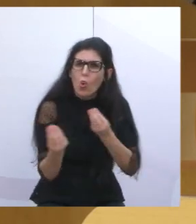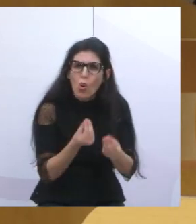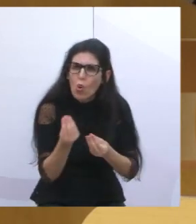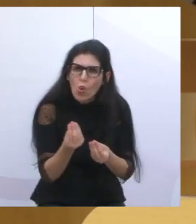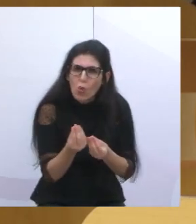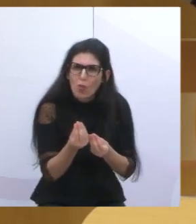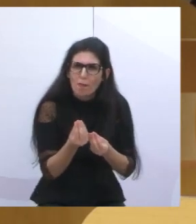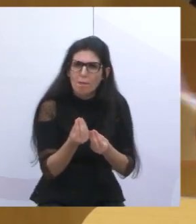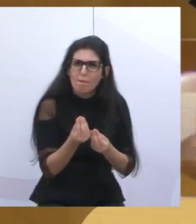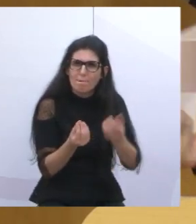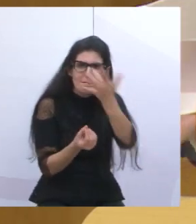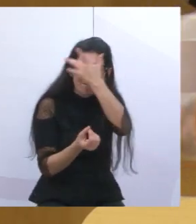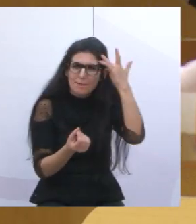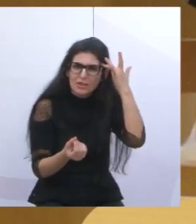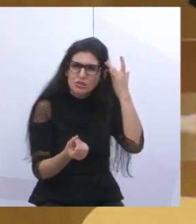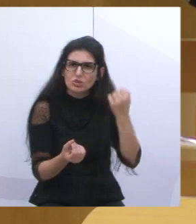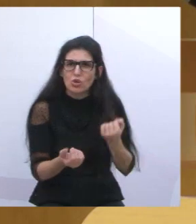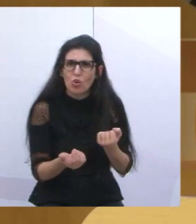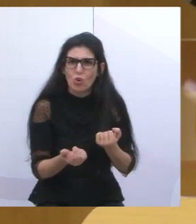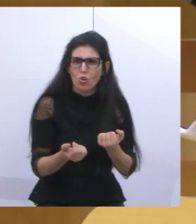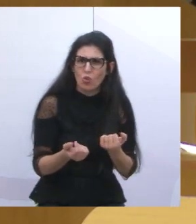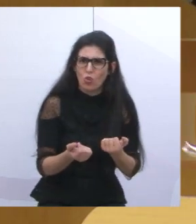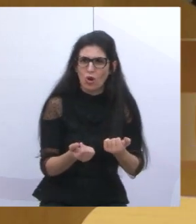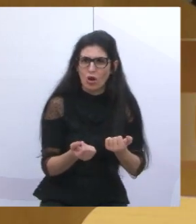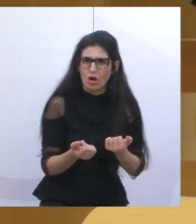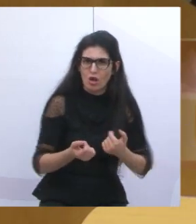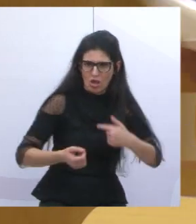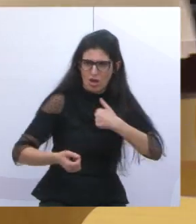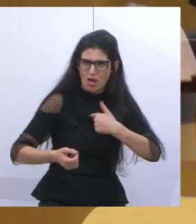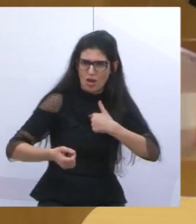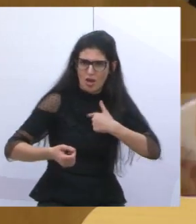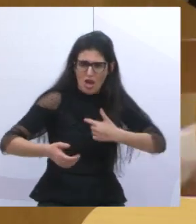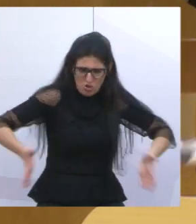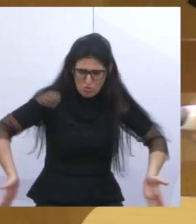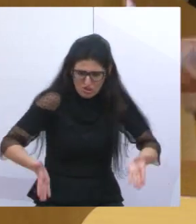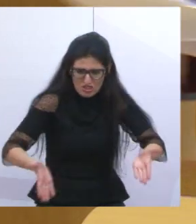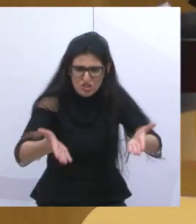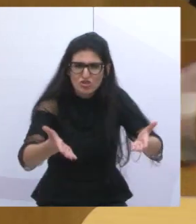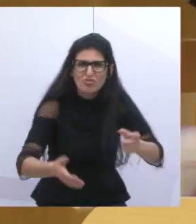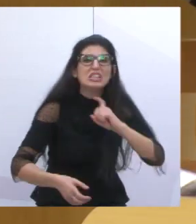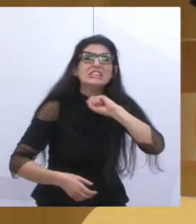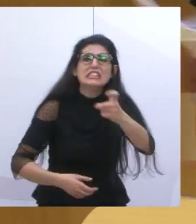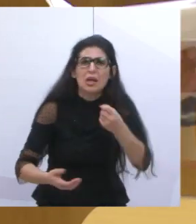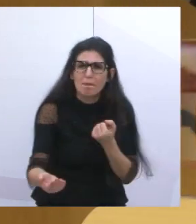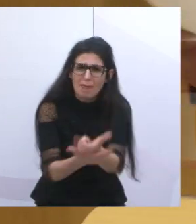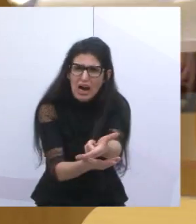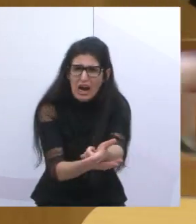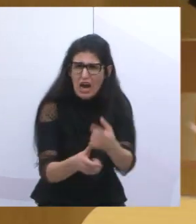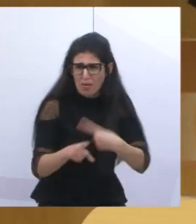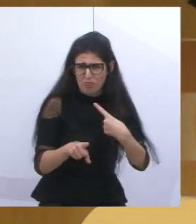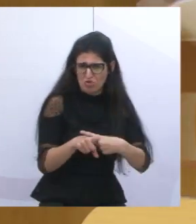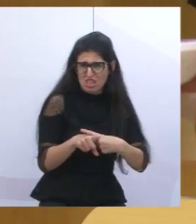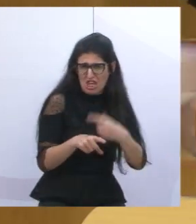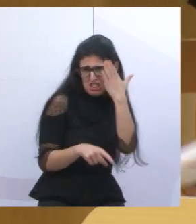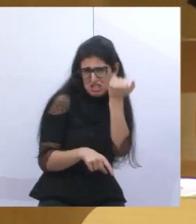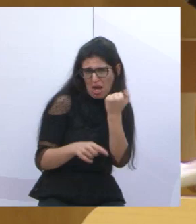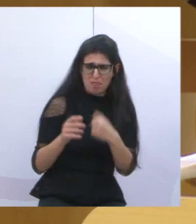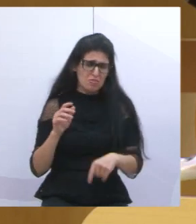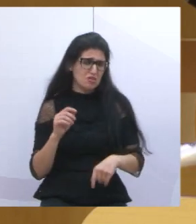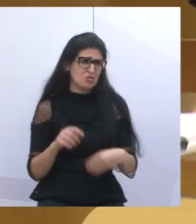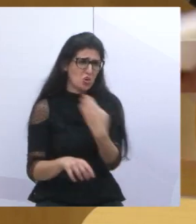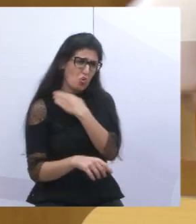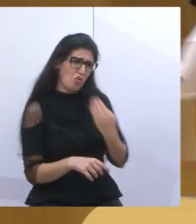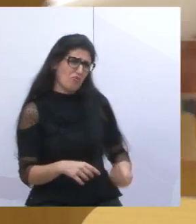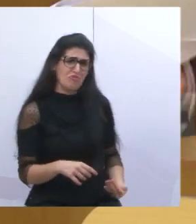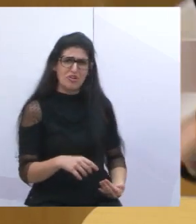pagou e aquele que pagou agora? Pô, quer dizer, eu estou incentivando ninguém mais a pagar, porque sabe que mais cedo ou mais tarde o governo vem com uma desculpinha